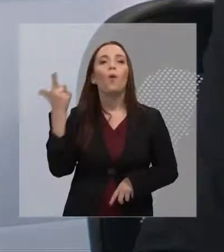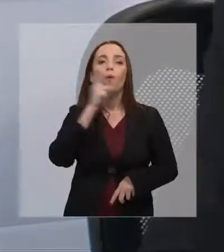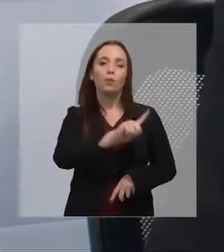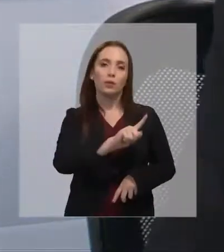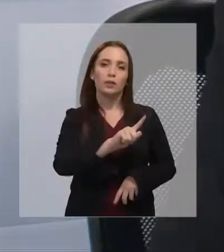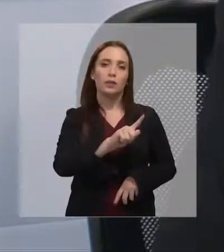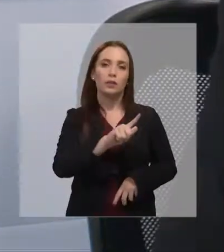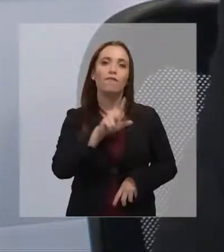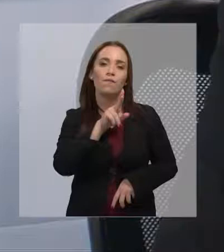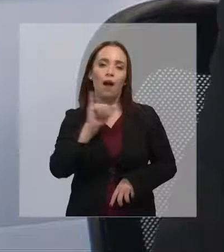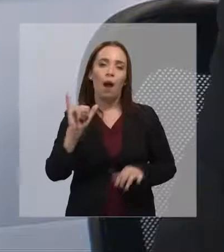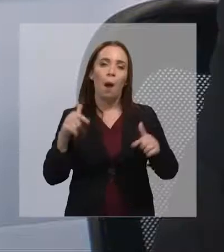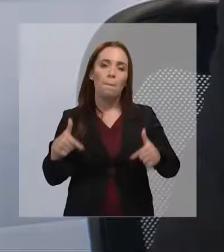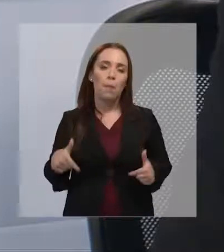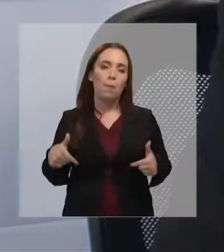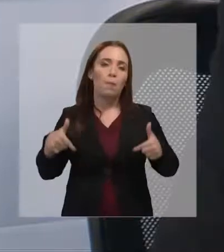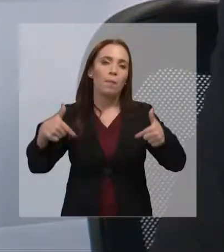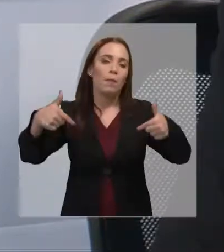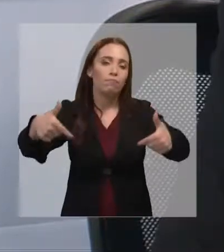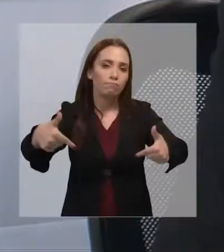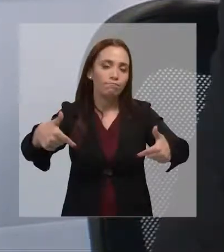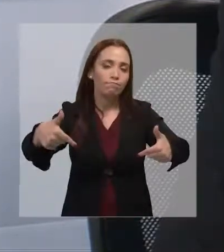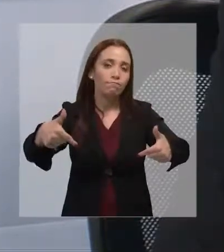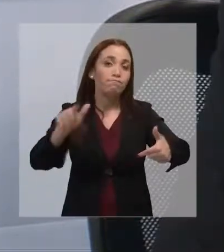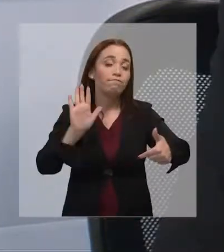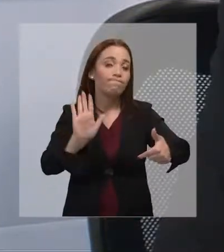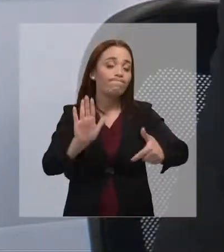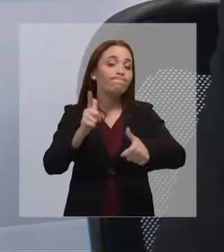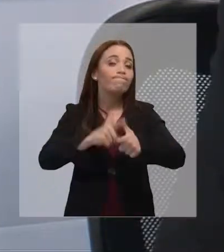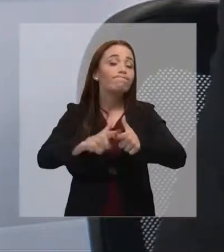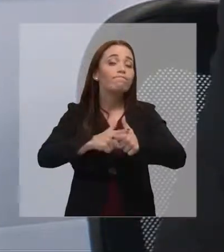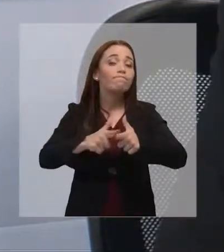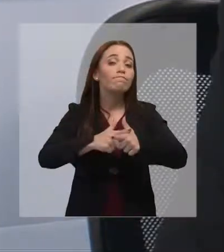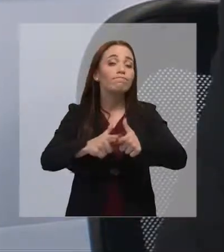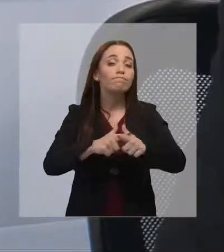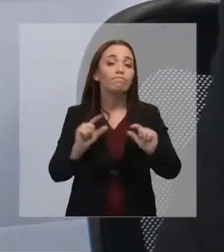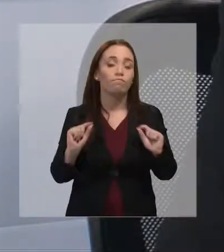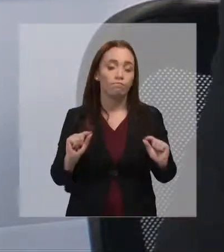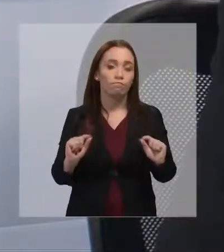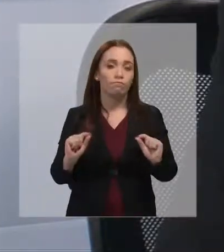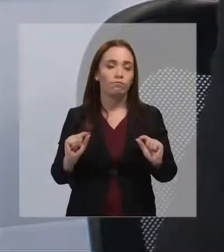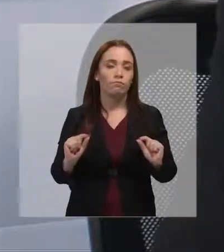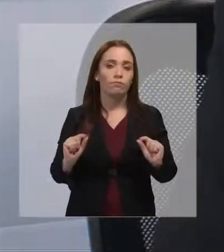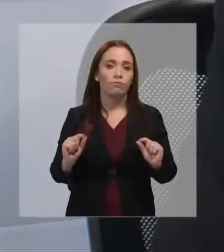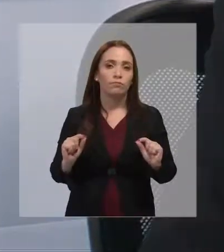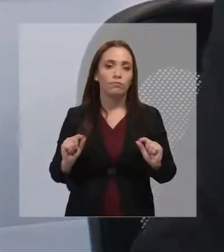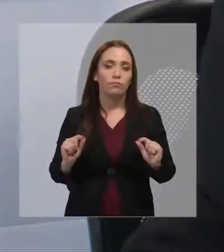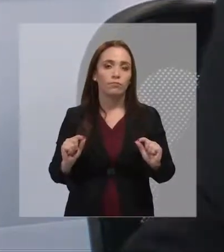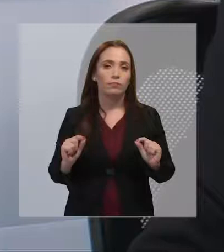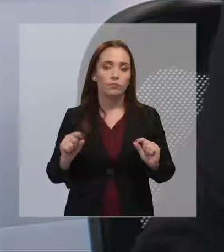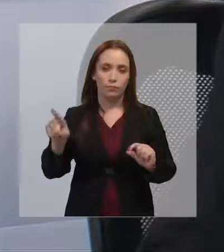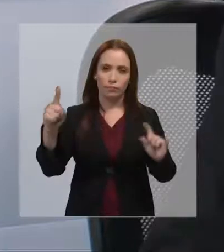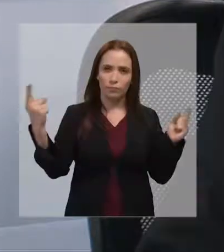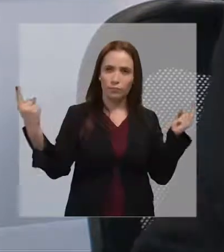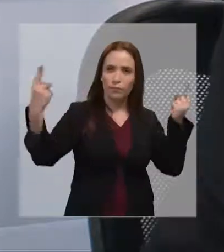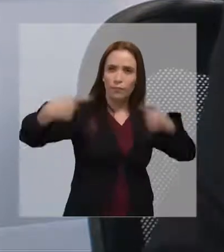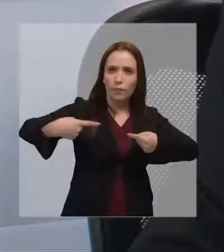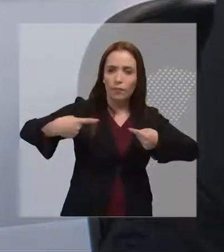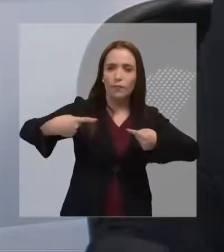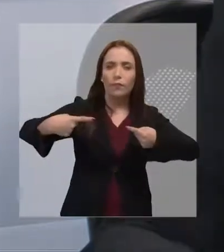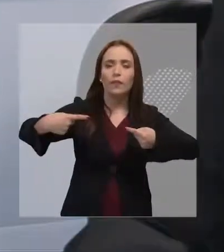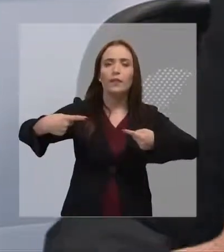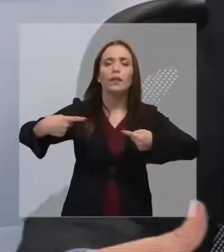esse desgaste político muito forte. Só que há um problema, Paulo. Antes dele ir para o embate